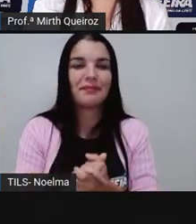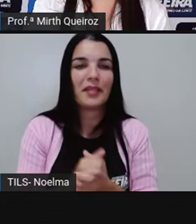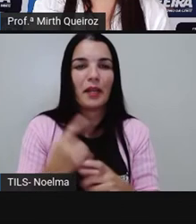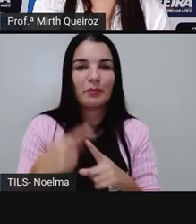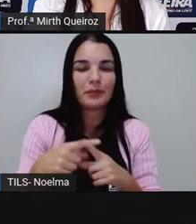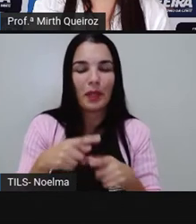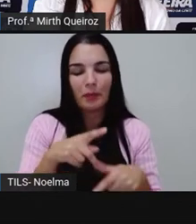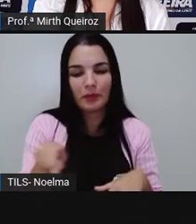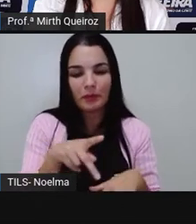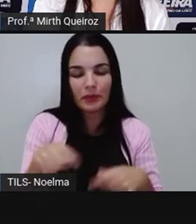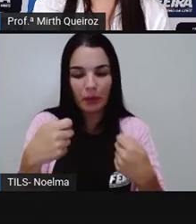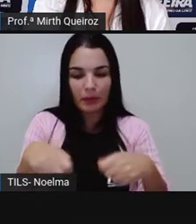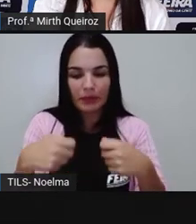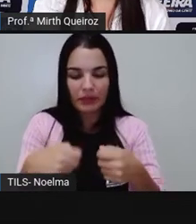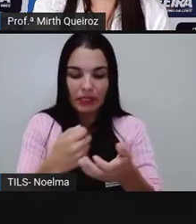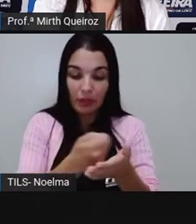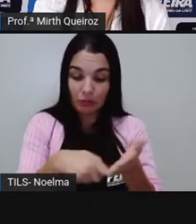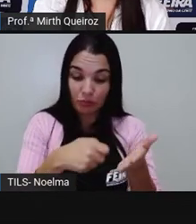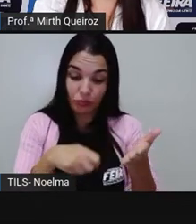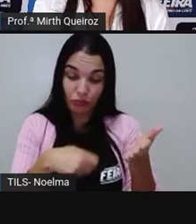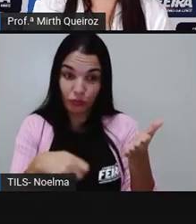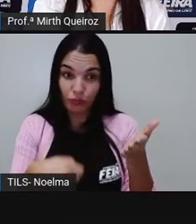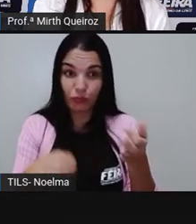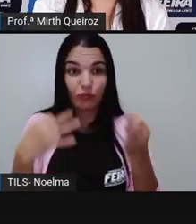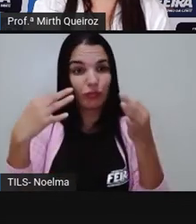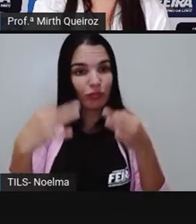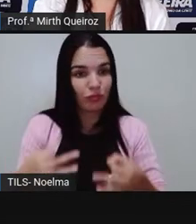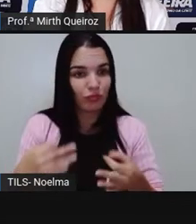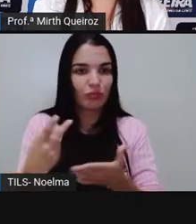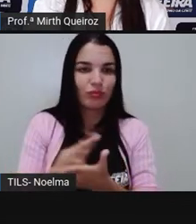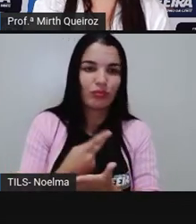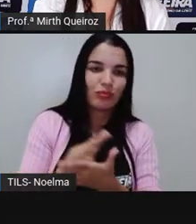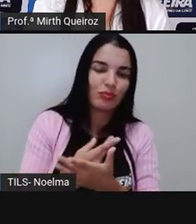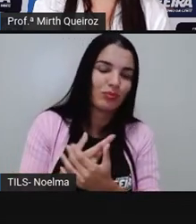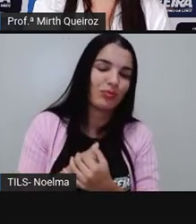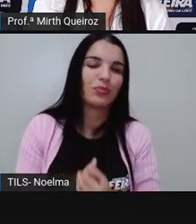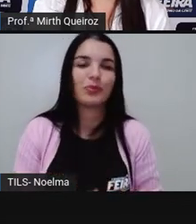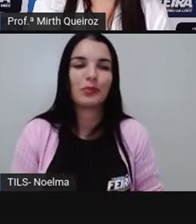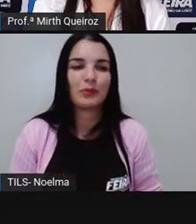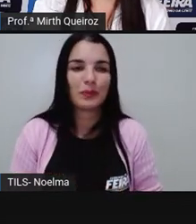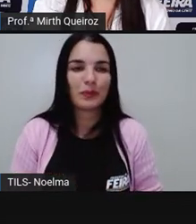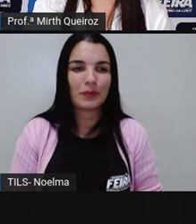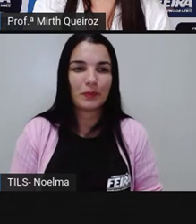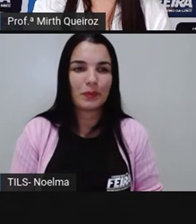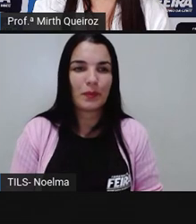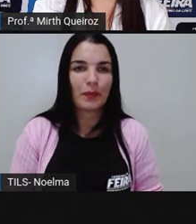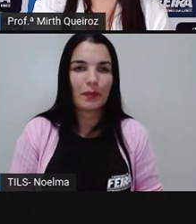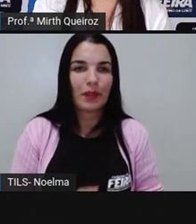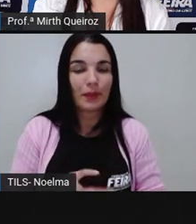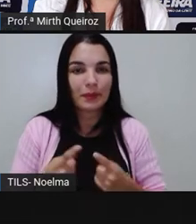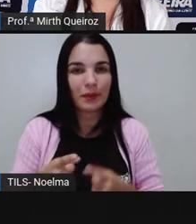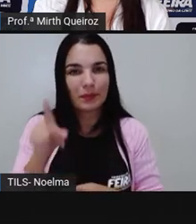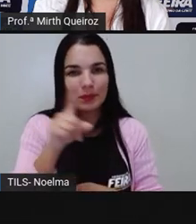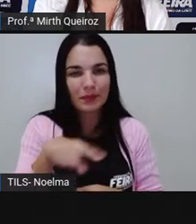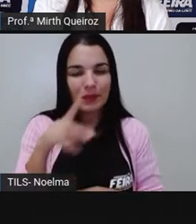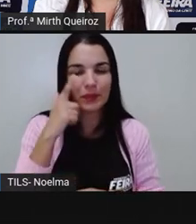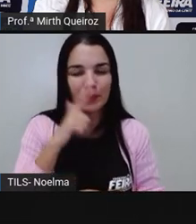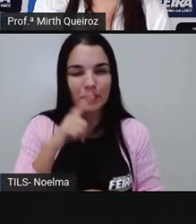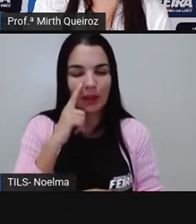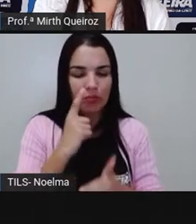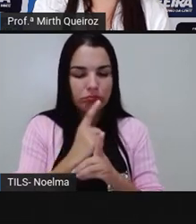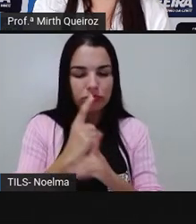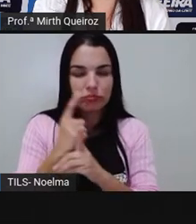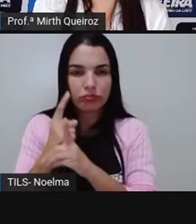que os professores, juntamente com vocês, possam fazer as devidas correções. E assim vocês conseguirem